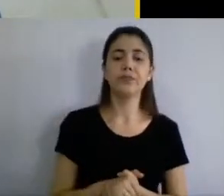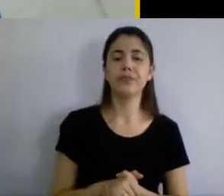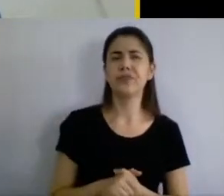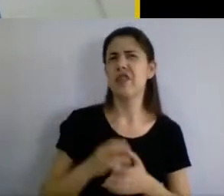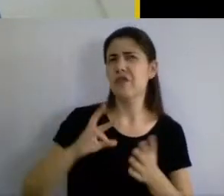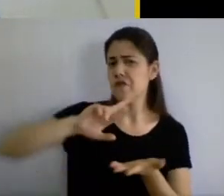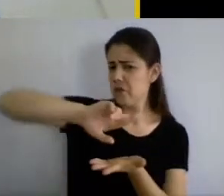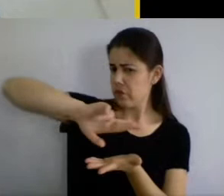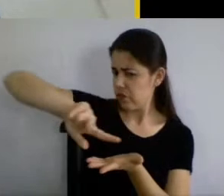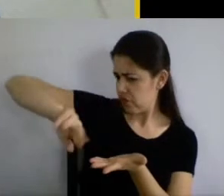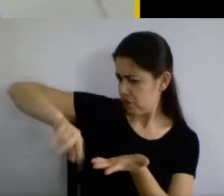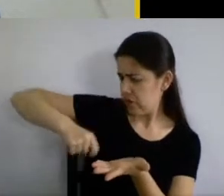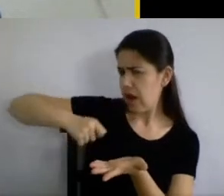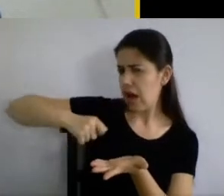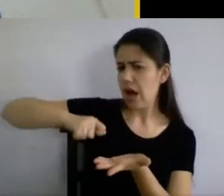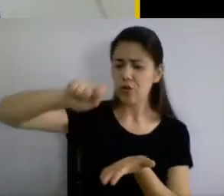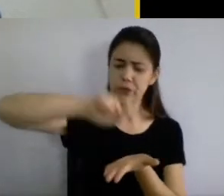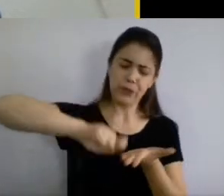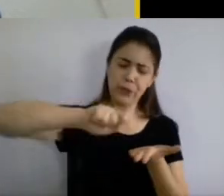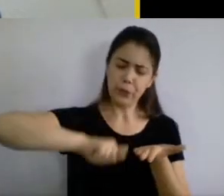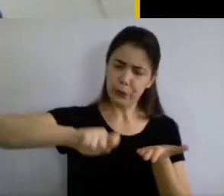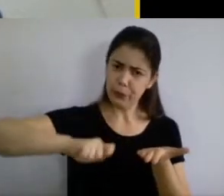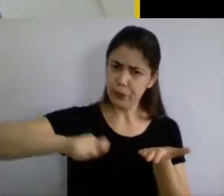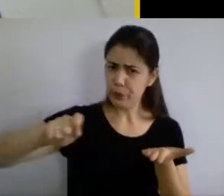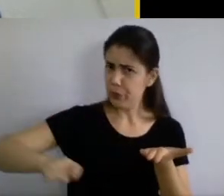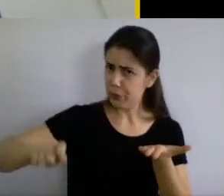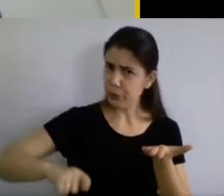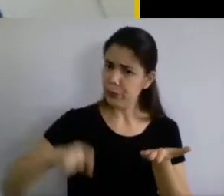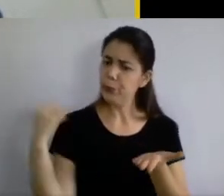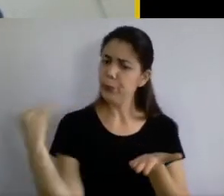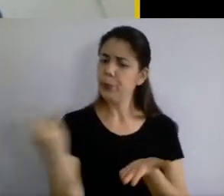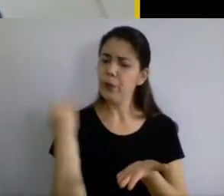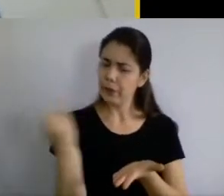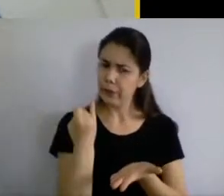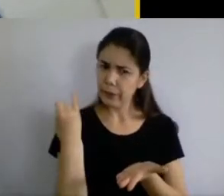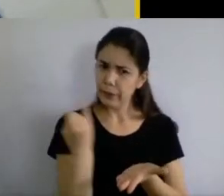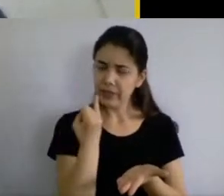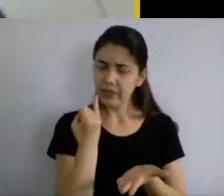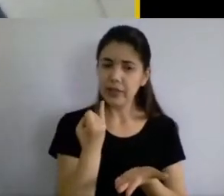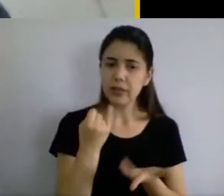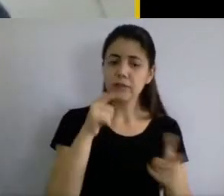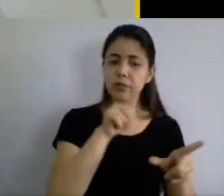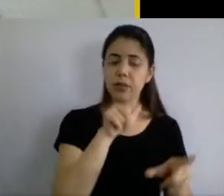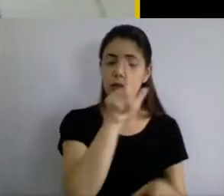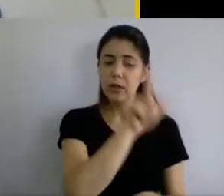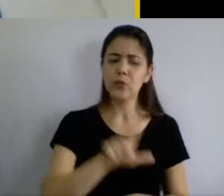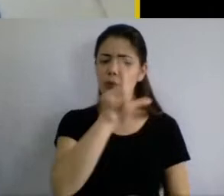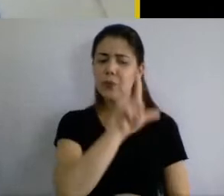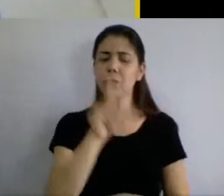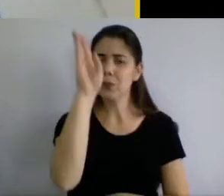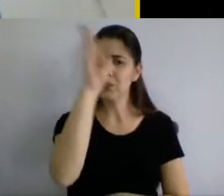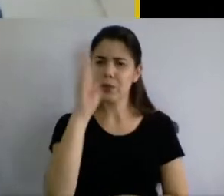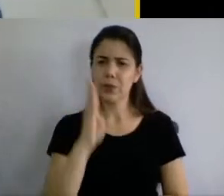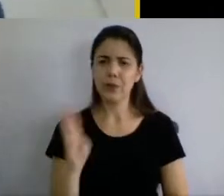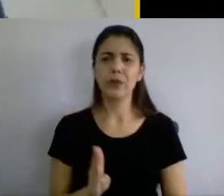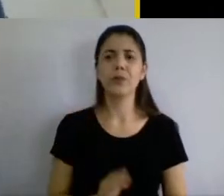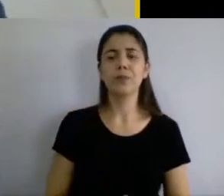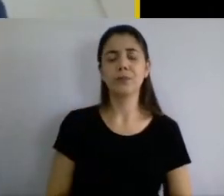Assis, Graciliano Ramos, Drummond, Dante, Beckett e muitos e muitos e muitos